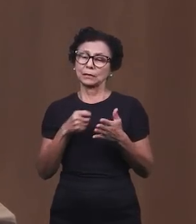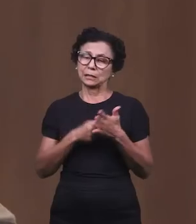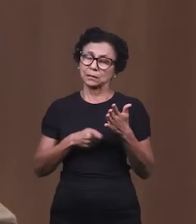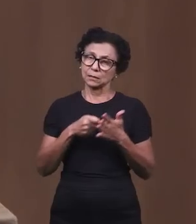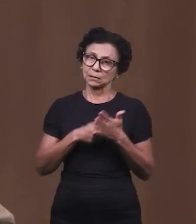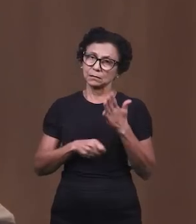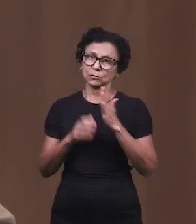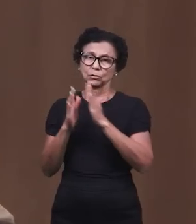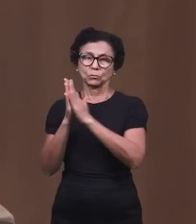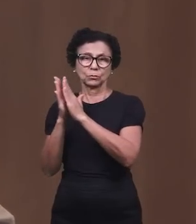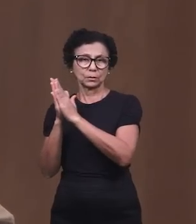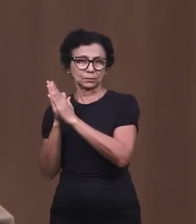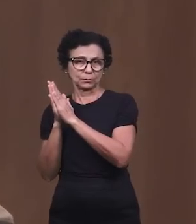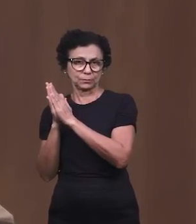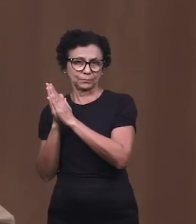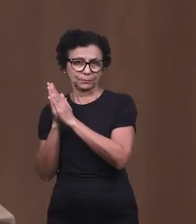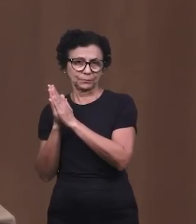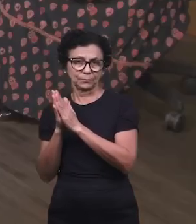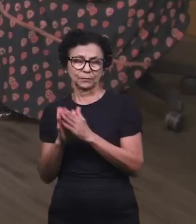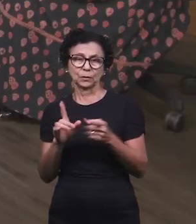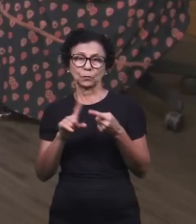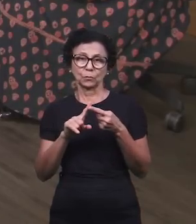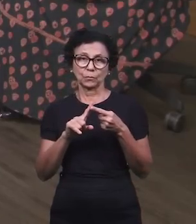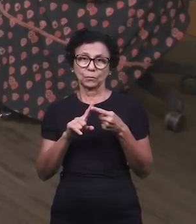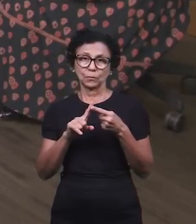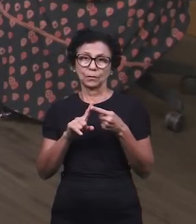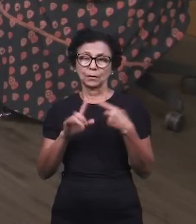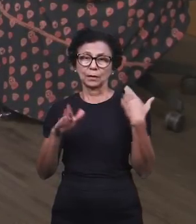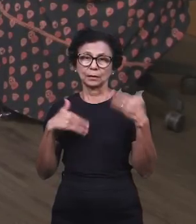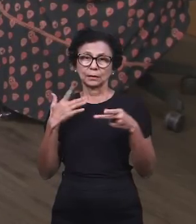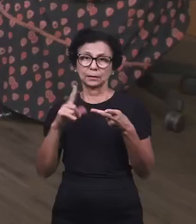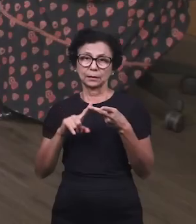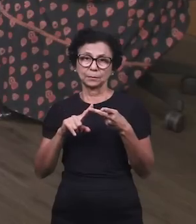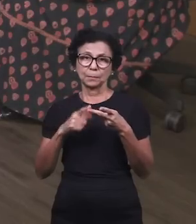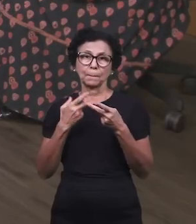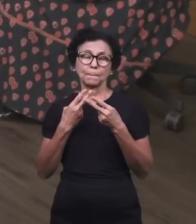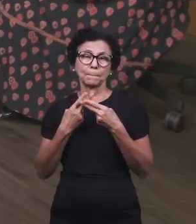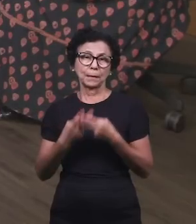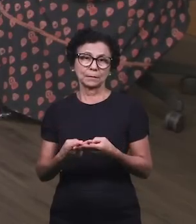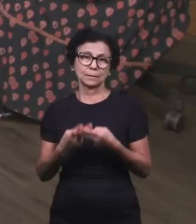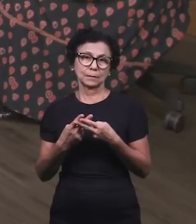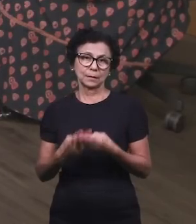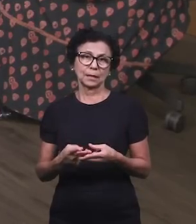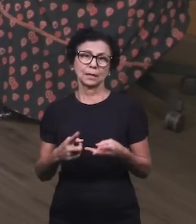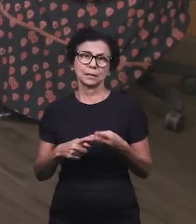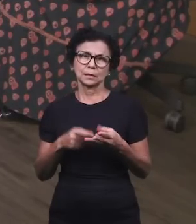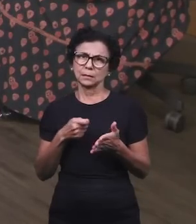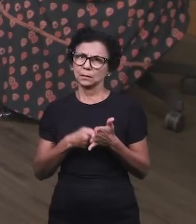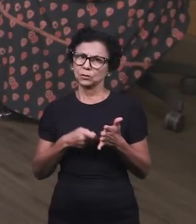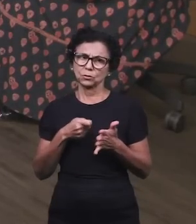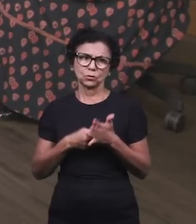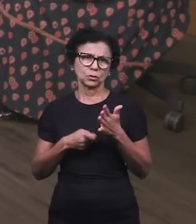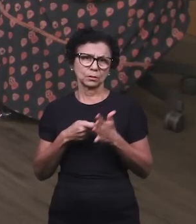perseverai na oração. Então o Senhor está falando de alegria, está falando de paciência e